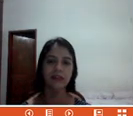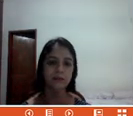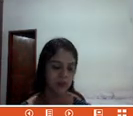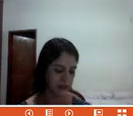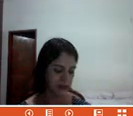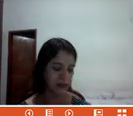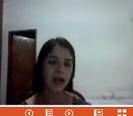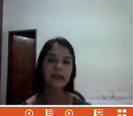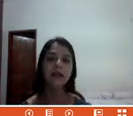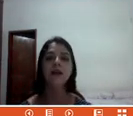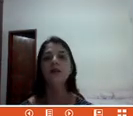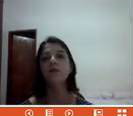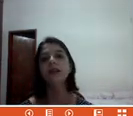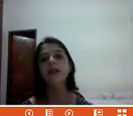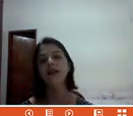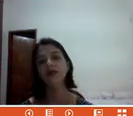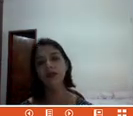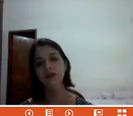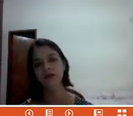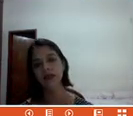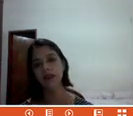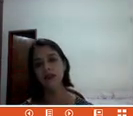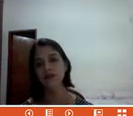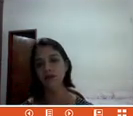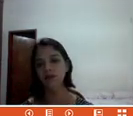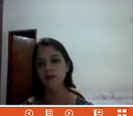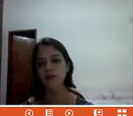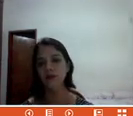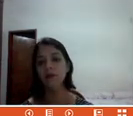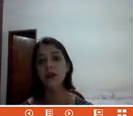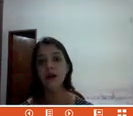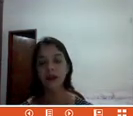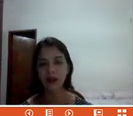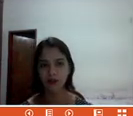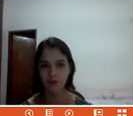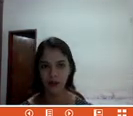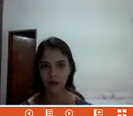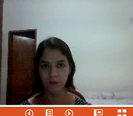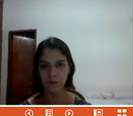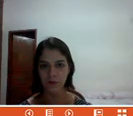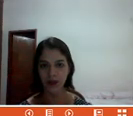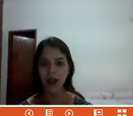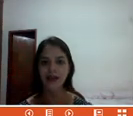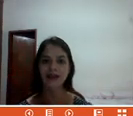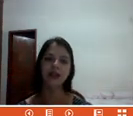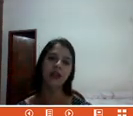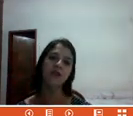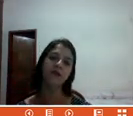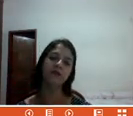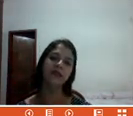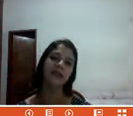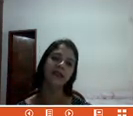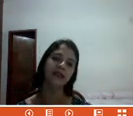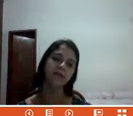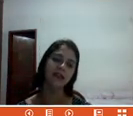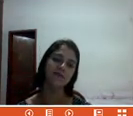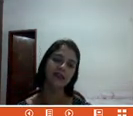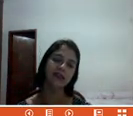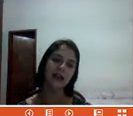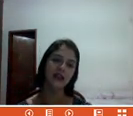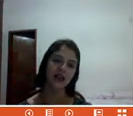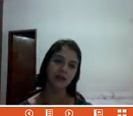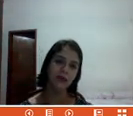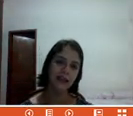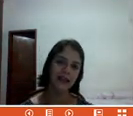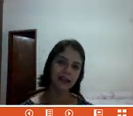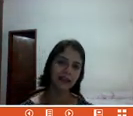nós fazemos esses sinais para estar ajudando vocês no melhor entendimento. Deixei aqui para vocês essa